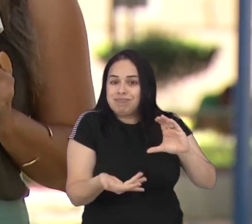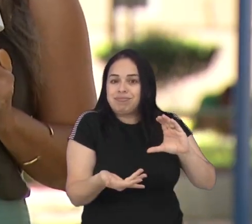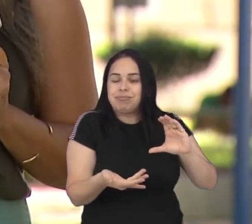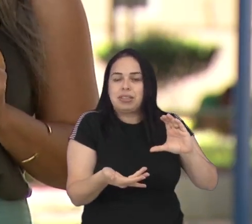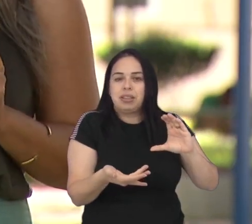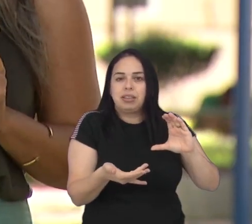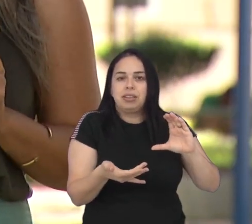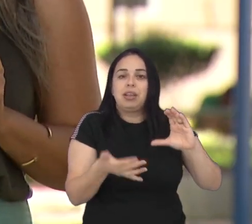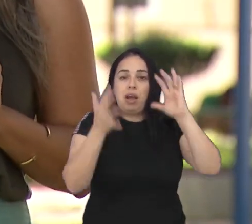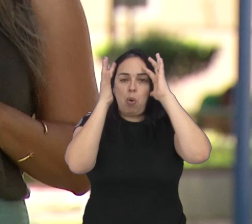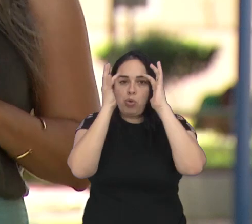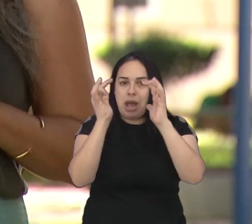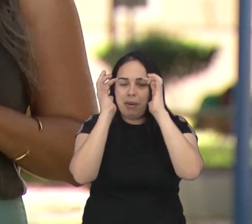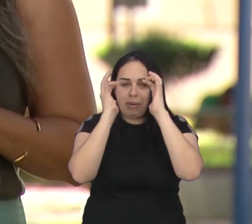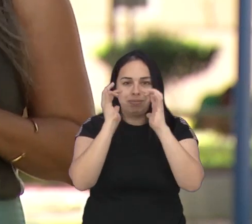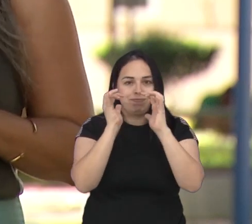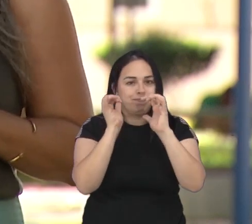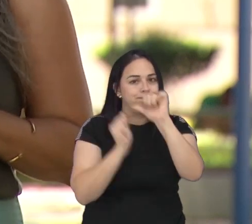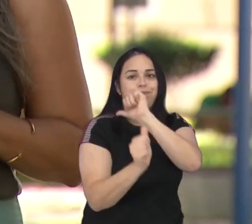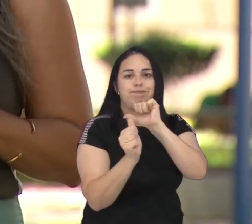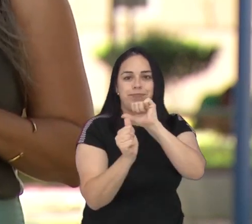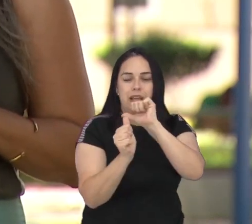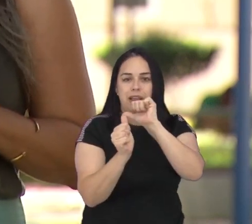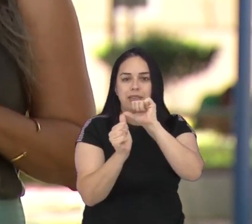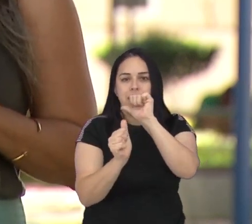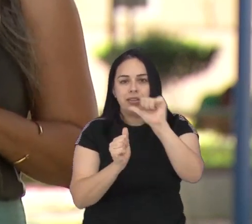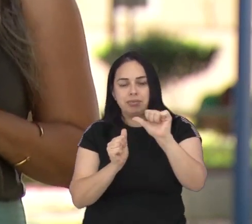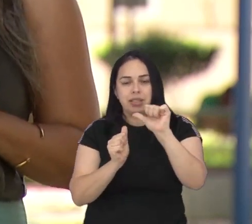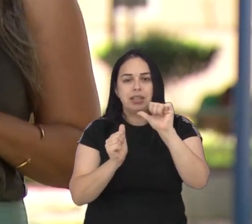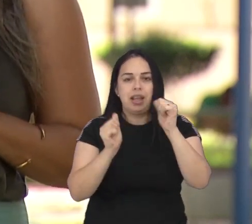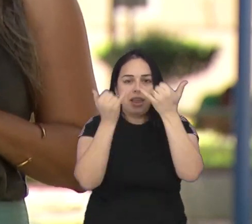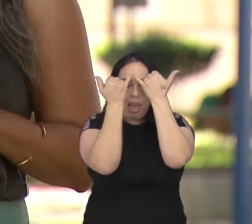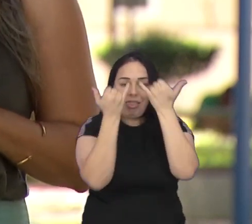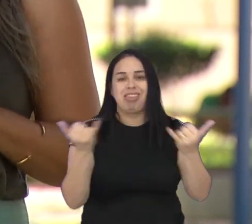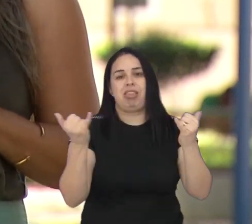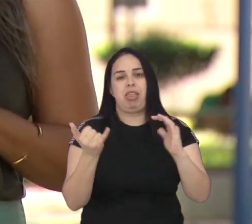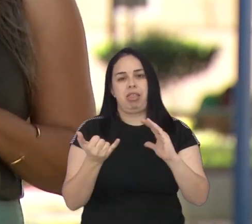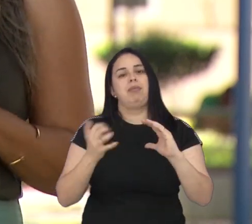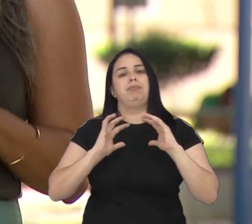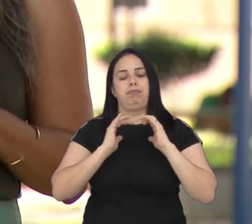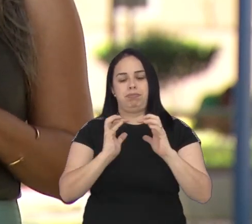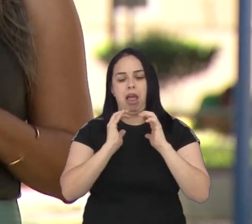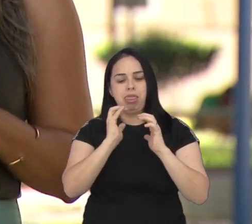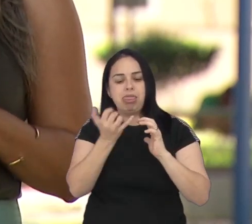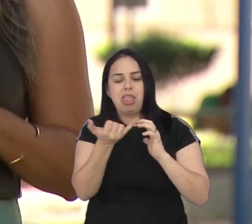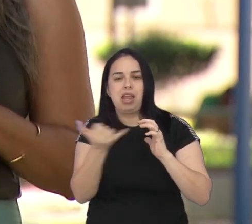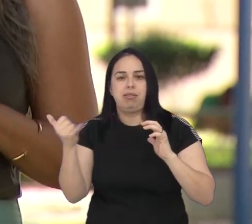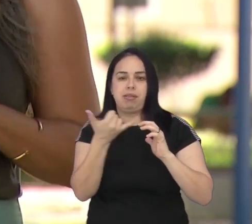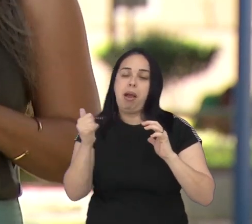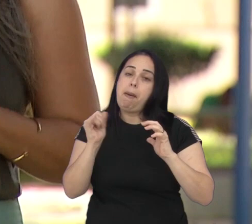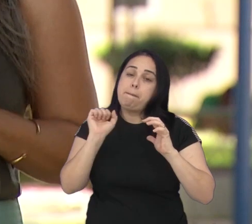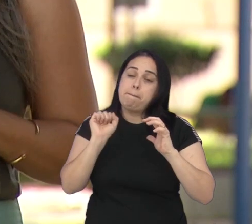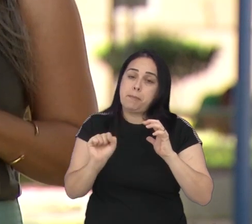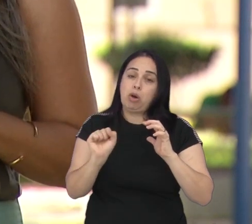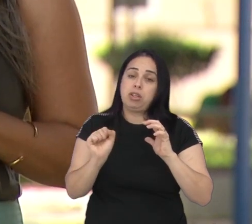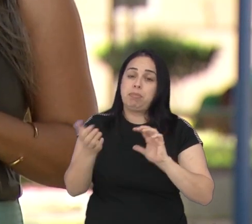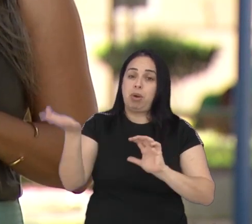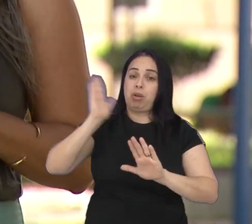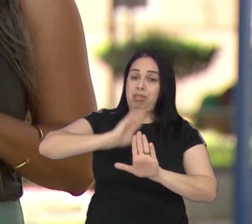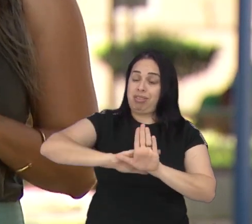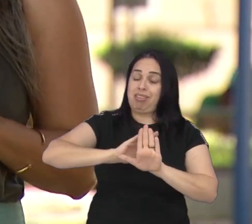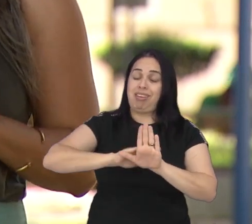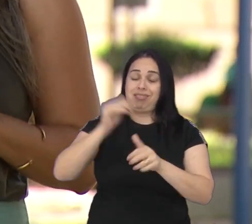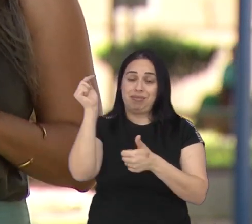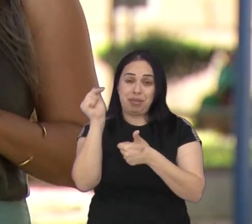por uma atividade anormal do cérebro com excesso de descargas elétricas. As causas podem